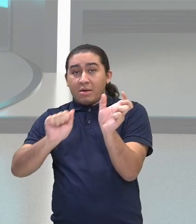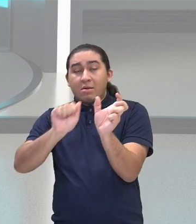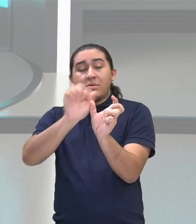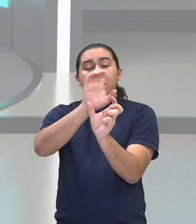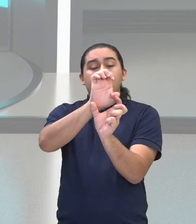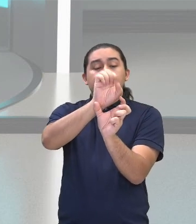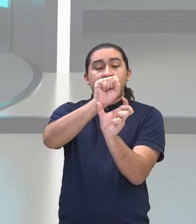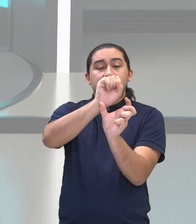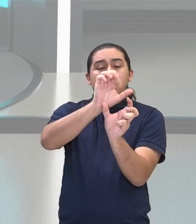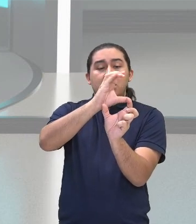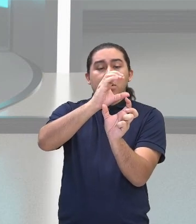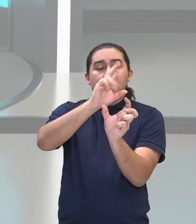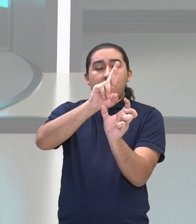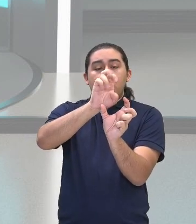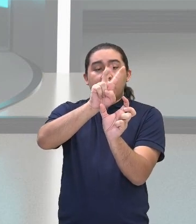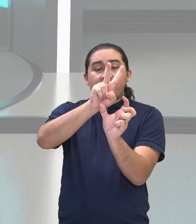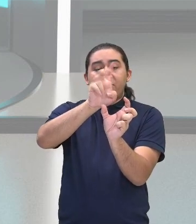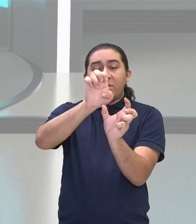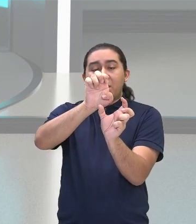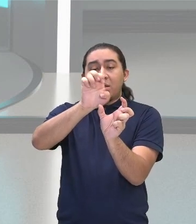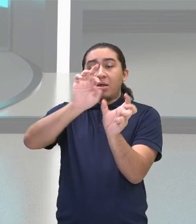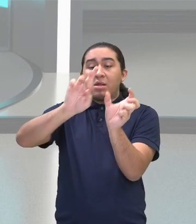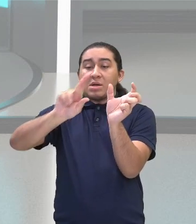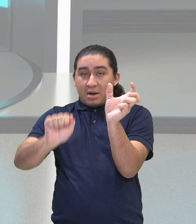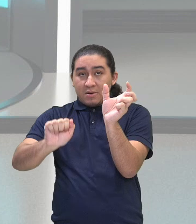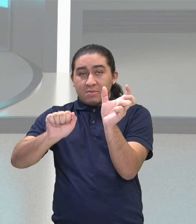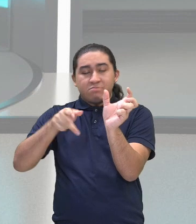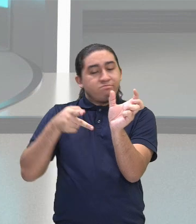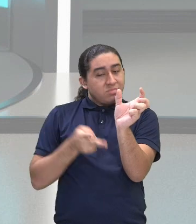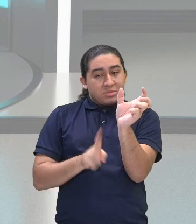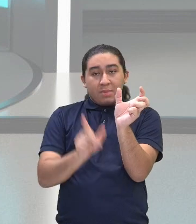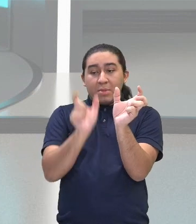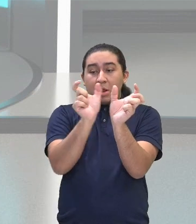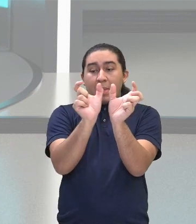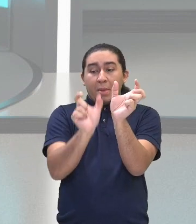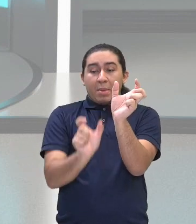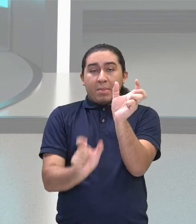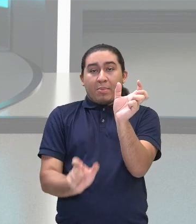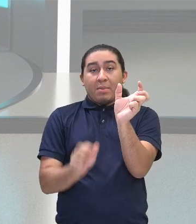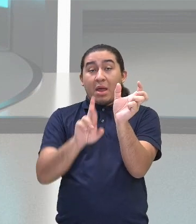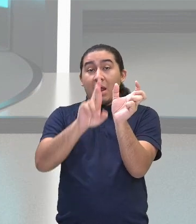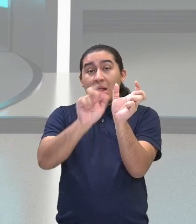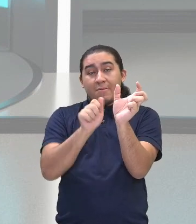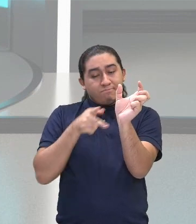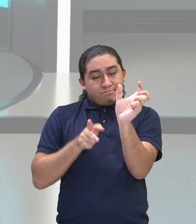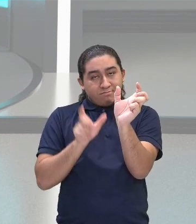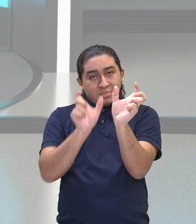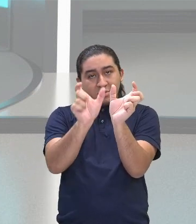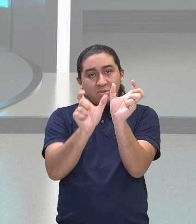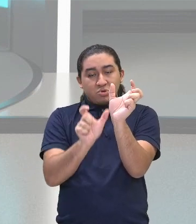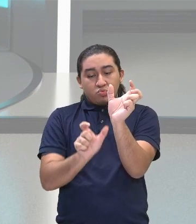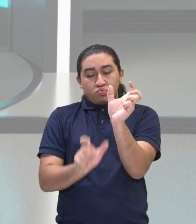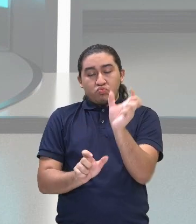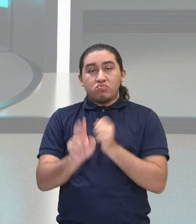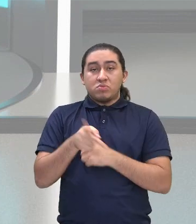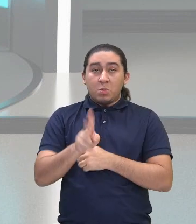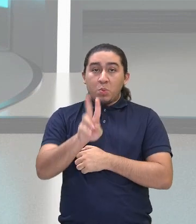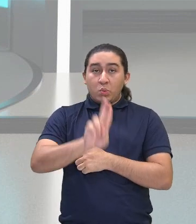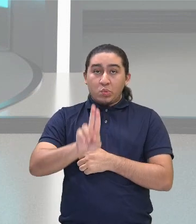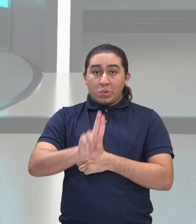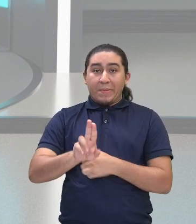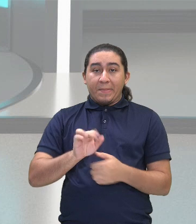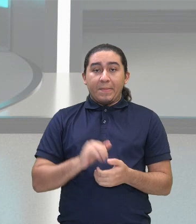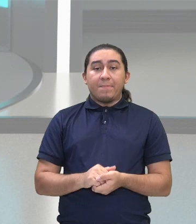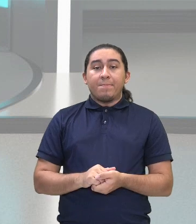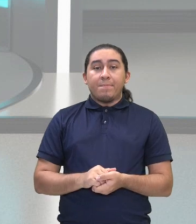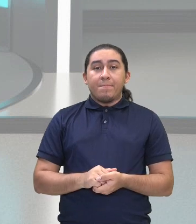eu dormira. Todos eles estão no pretérito mais que perfeito. E lembrando que